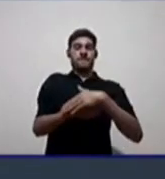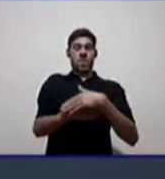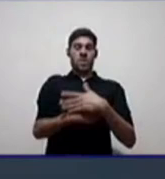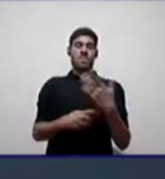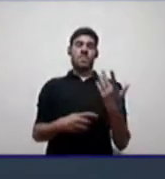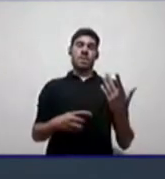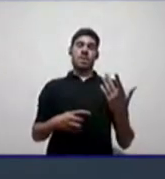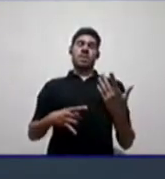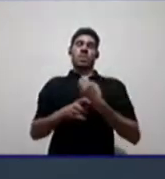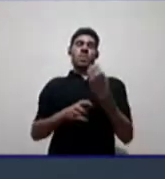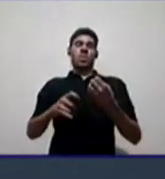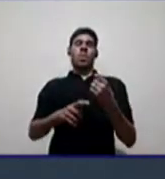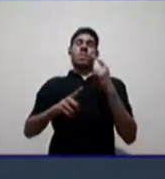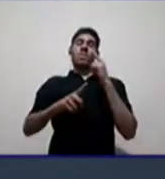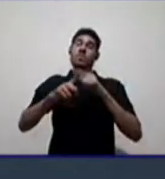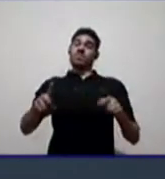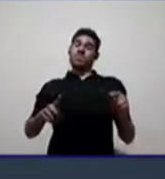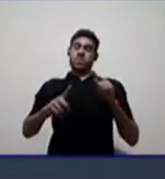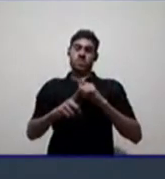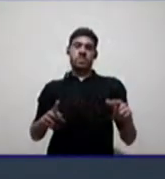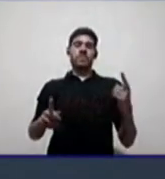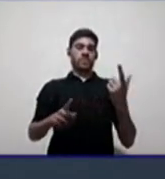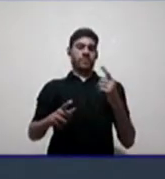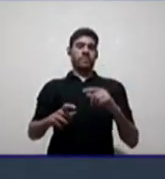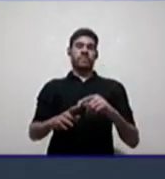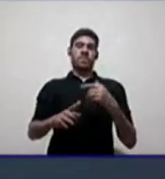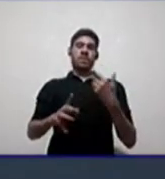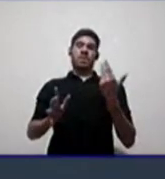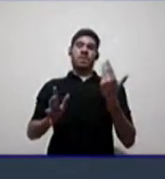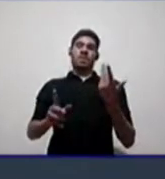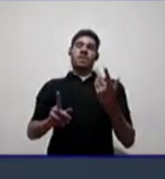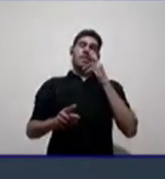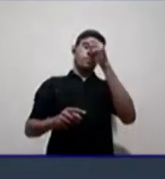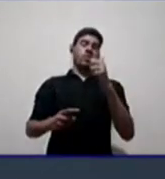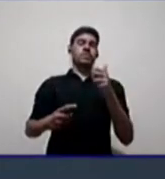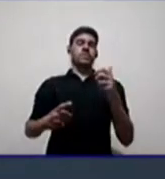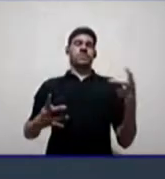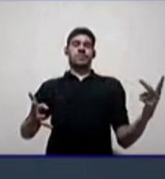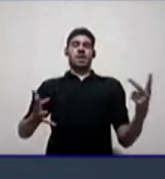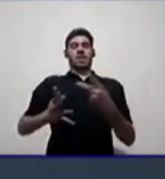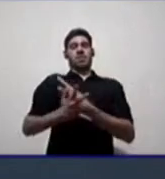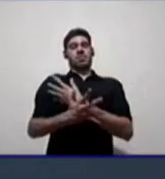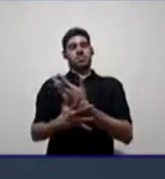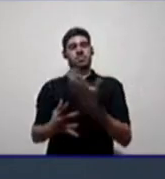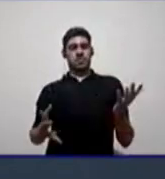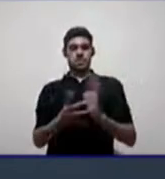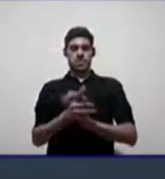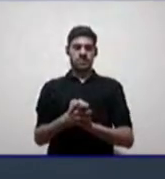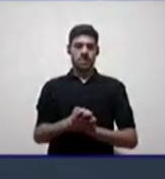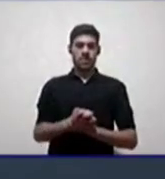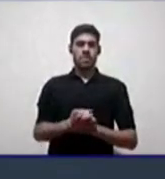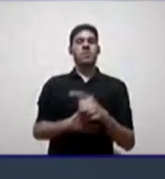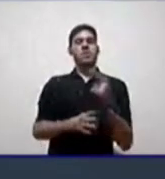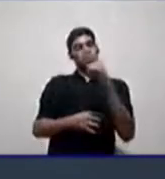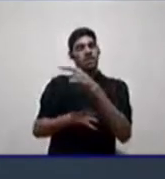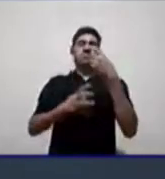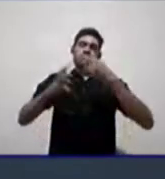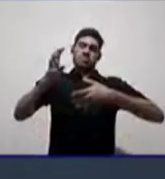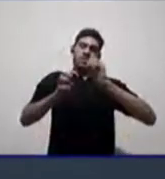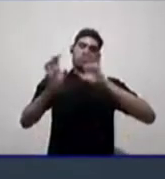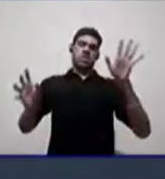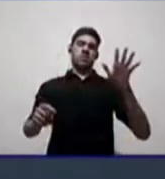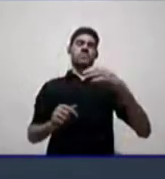provisórios à força invencível dos acontecimentos, fecho aspas. Com essas breves considerações,